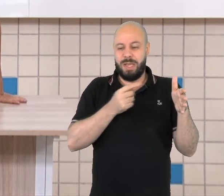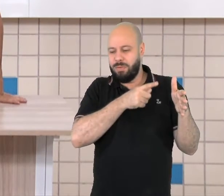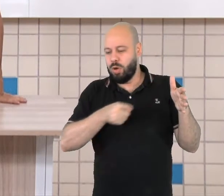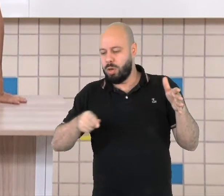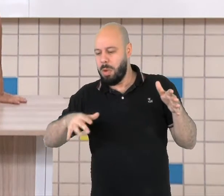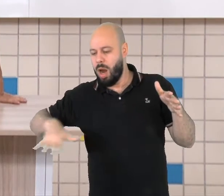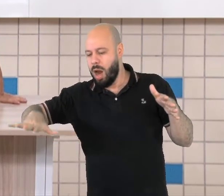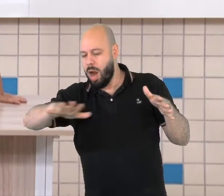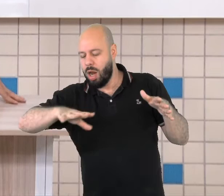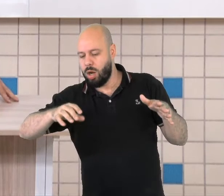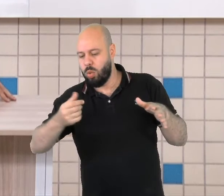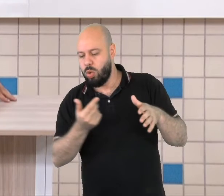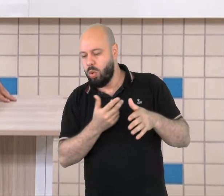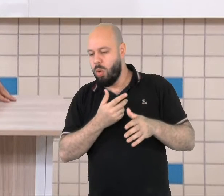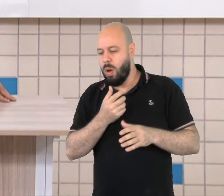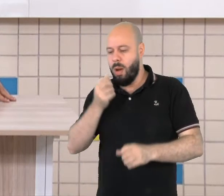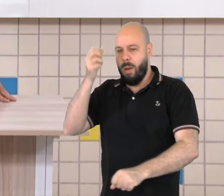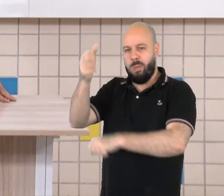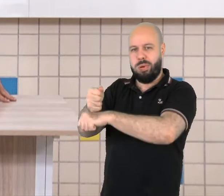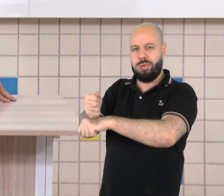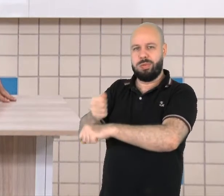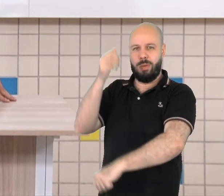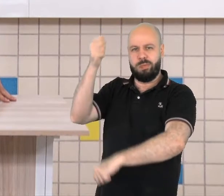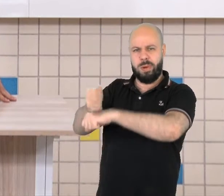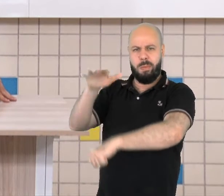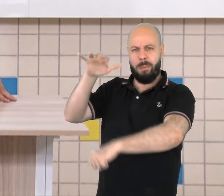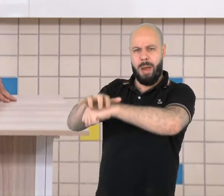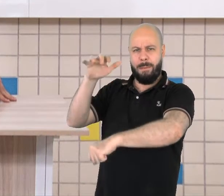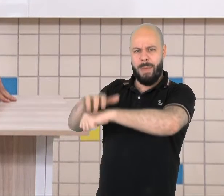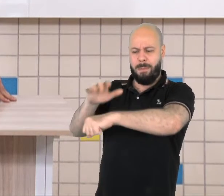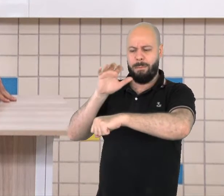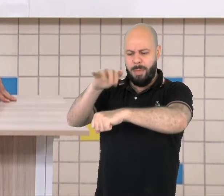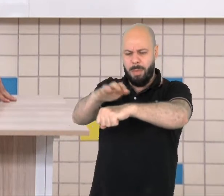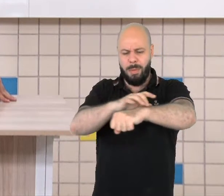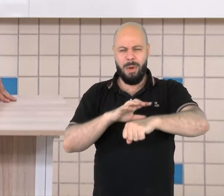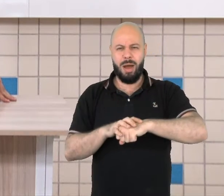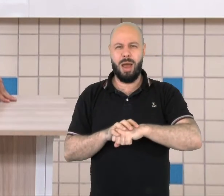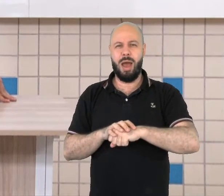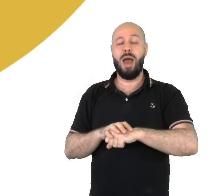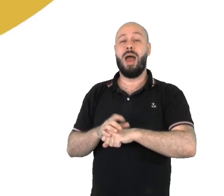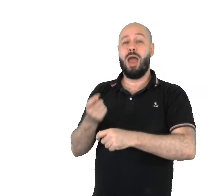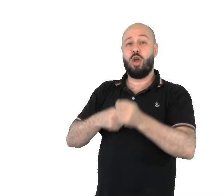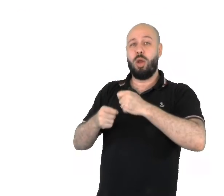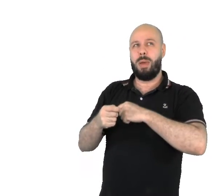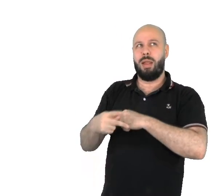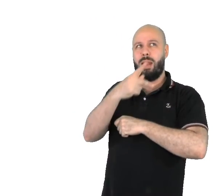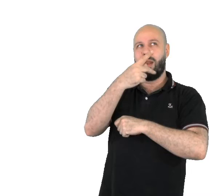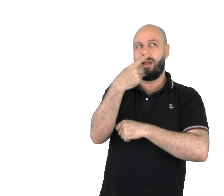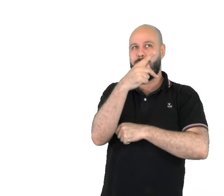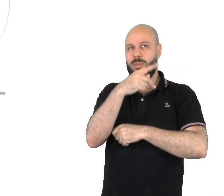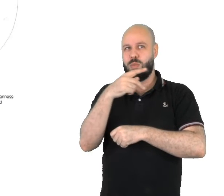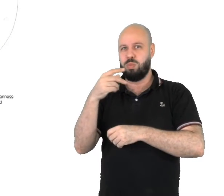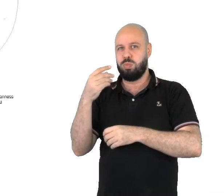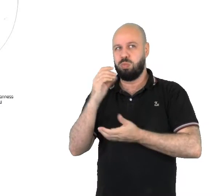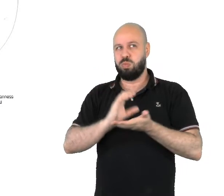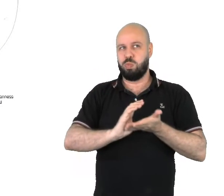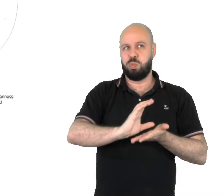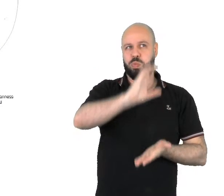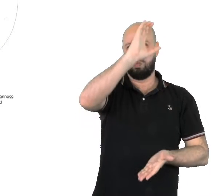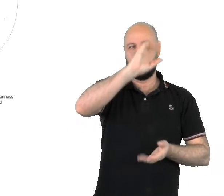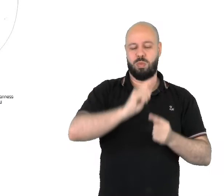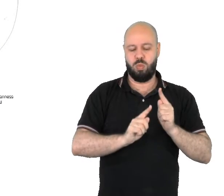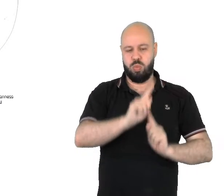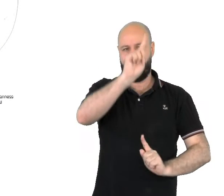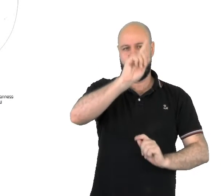território dos outros para desenvolver o quê? A sua economia, tá? E esse próximo mapa que eu trago